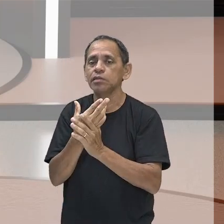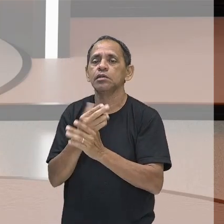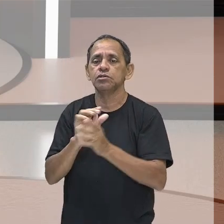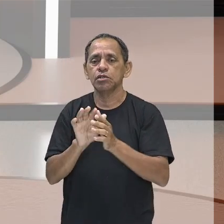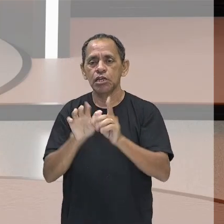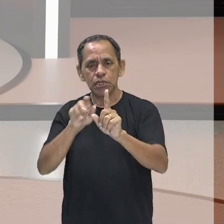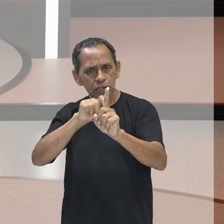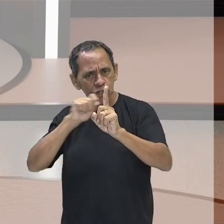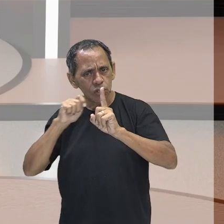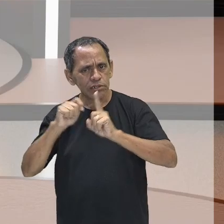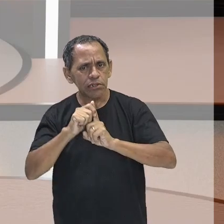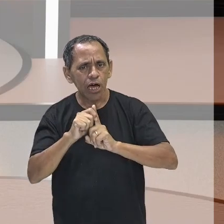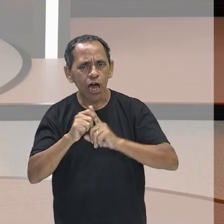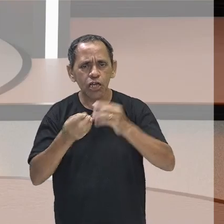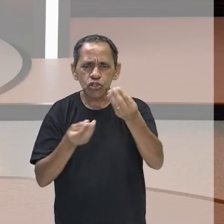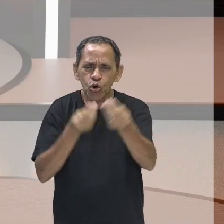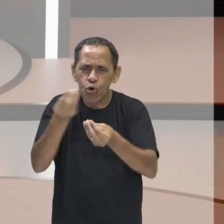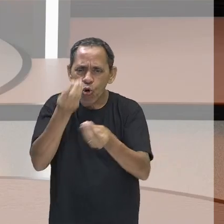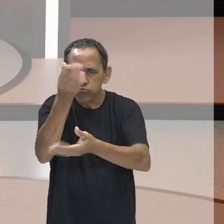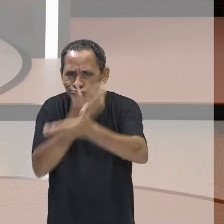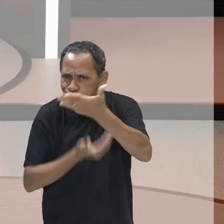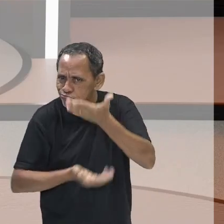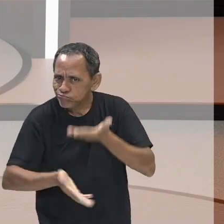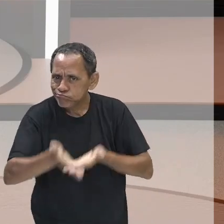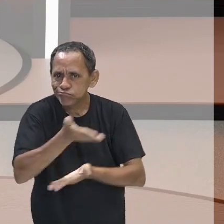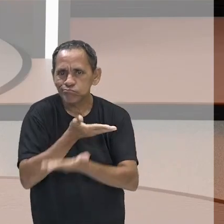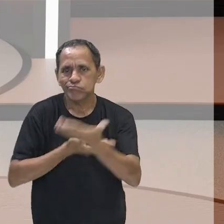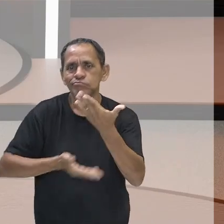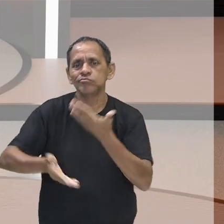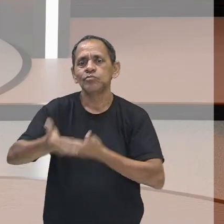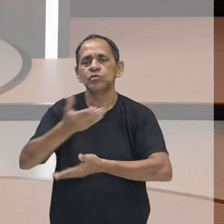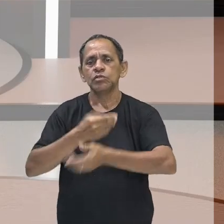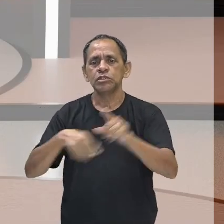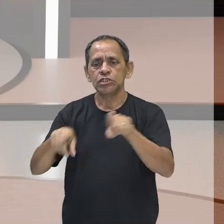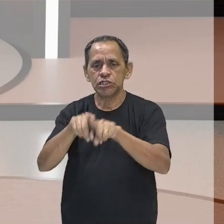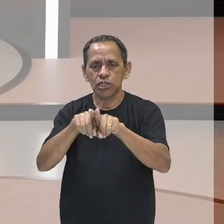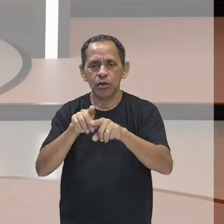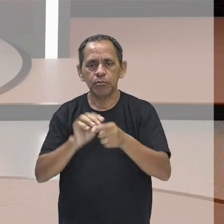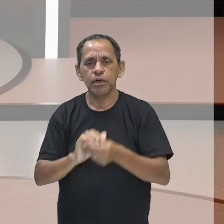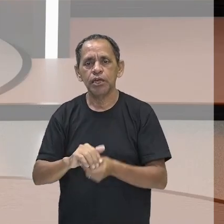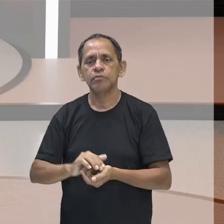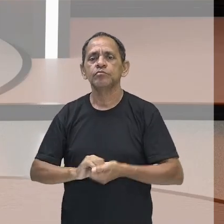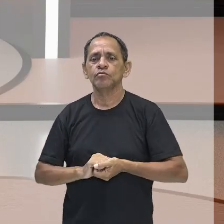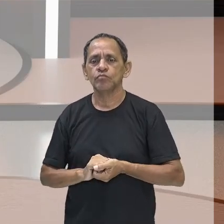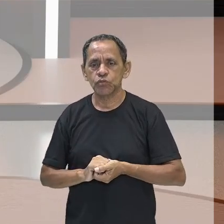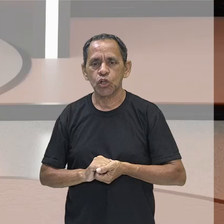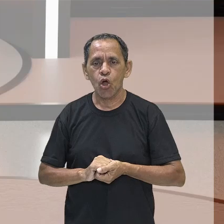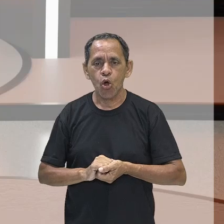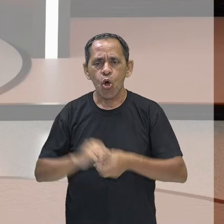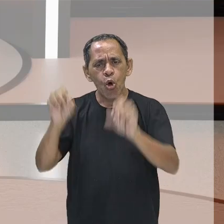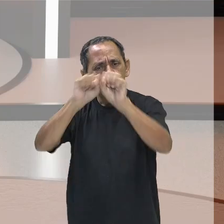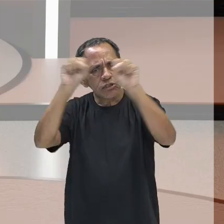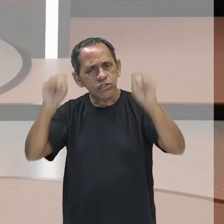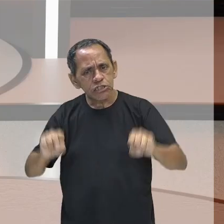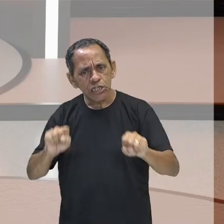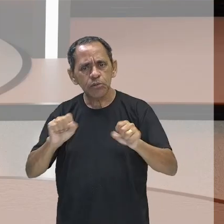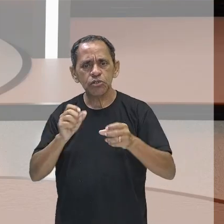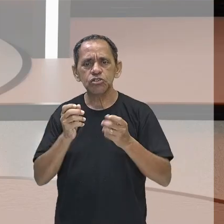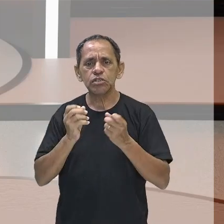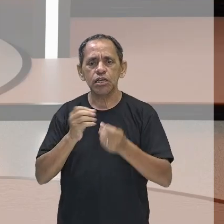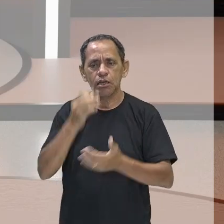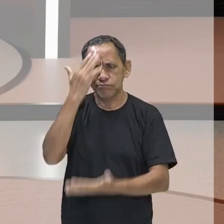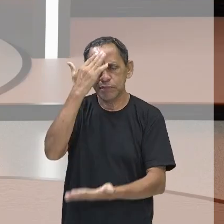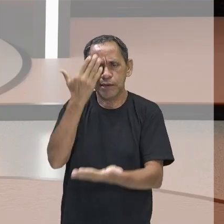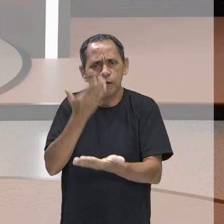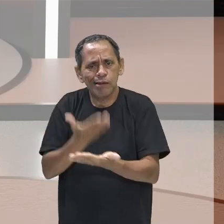as regras de convívio, criou-se também ali todo um sistema de crenças, que a gente vai ver que as sociedades criam